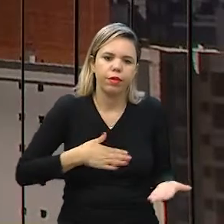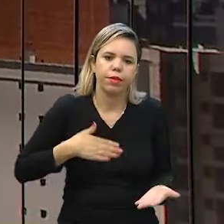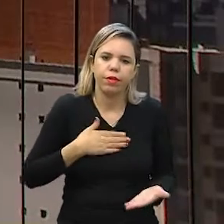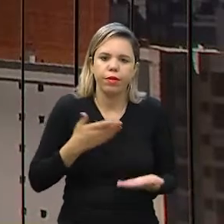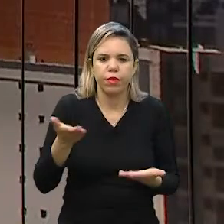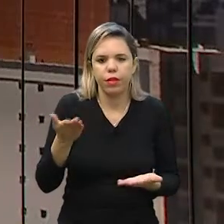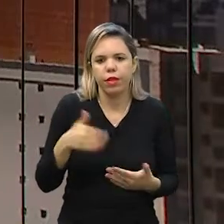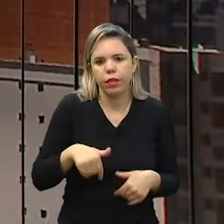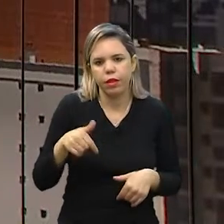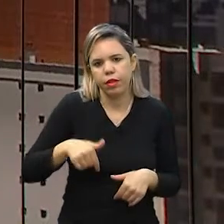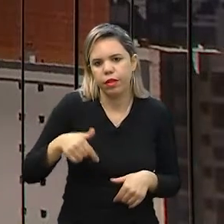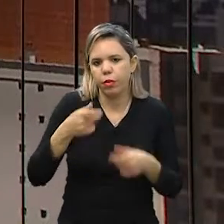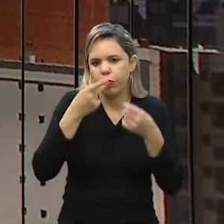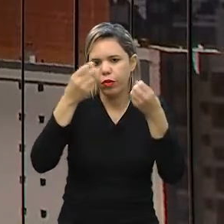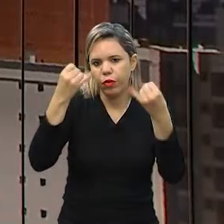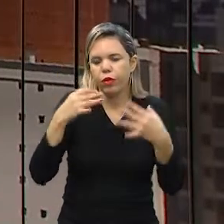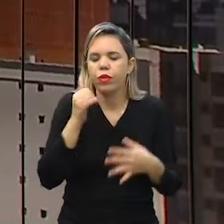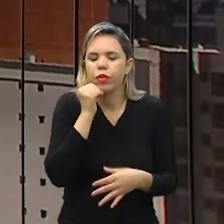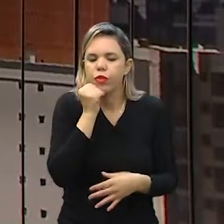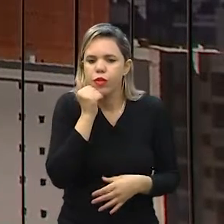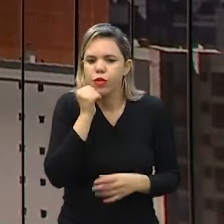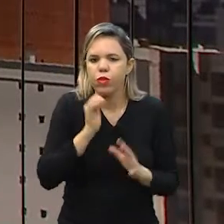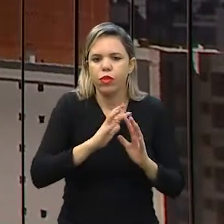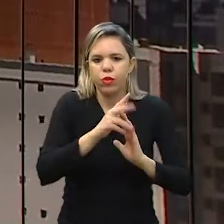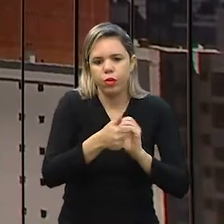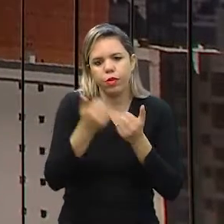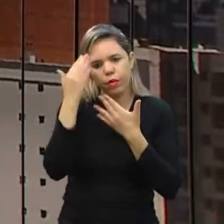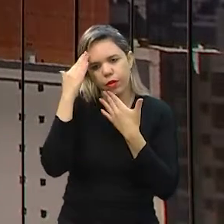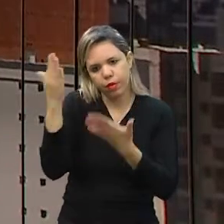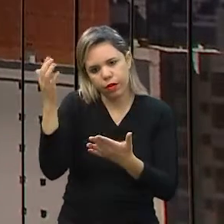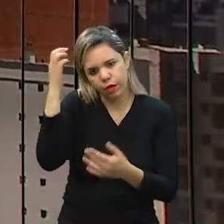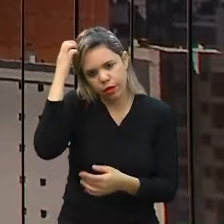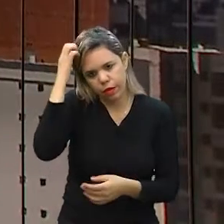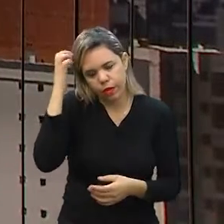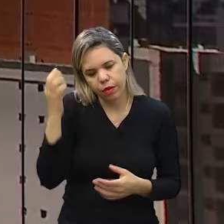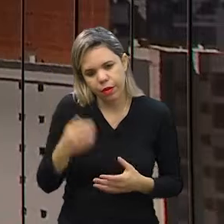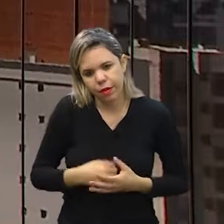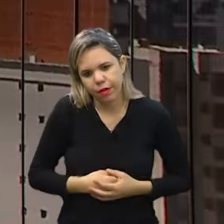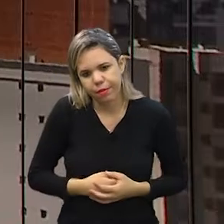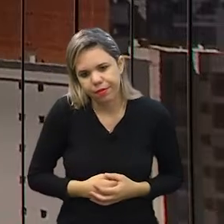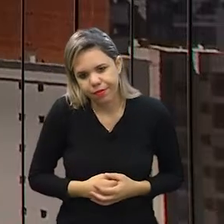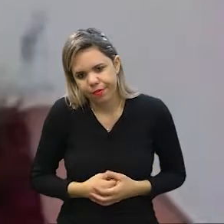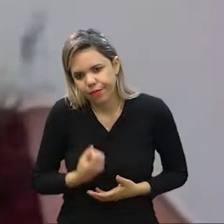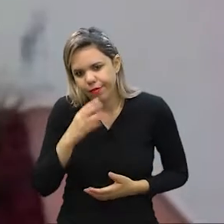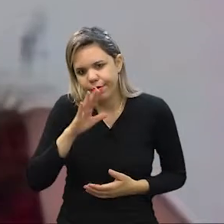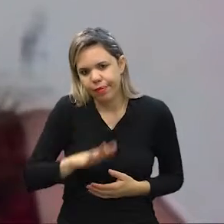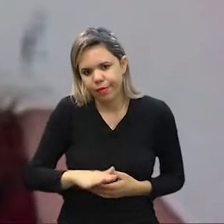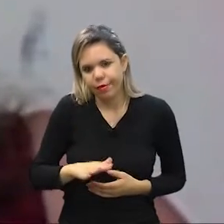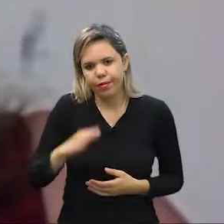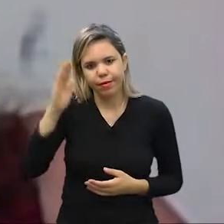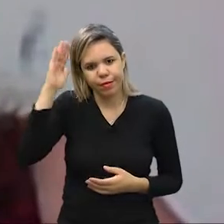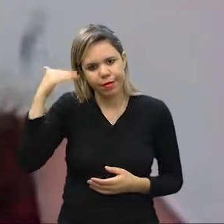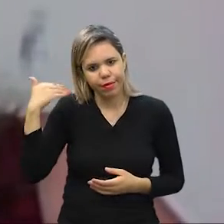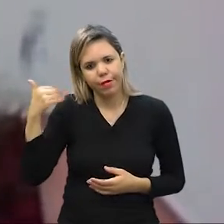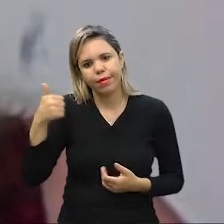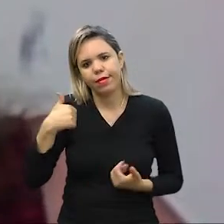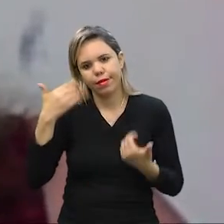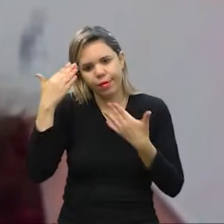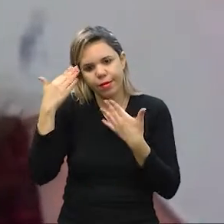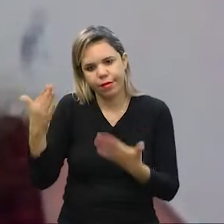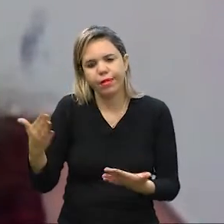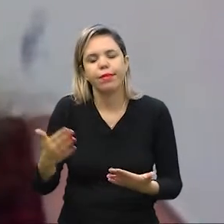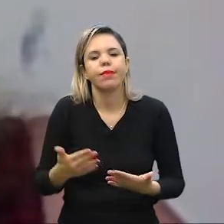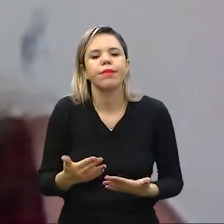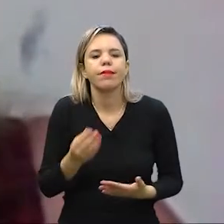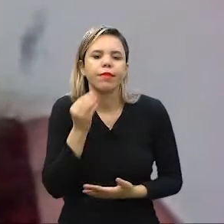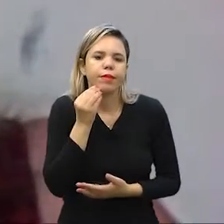privilégio recebê-la aqui para falar de ciência no Giro Ambiental. Muito obrigada. Boa tarde, Mariana. Eu que